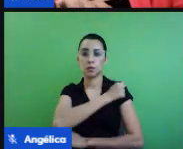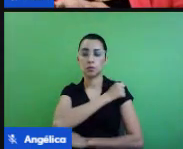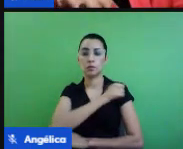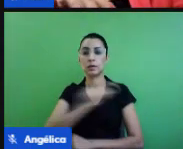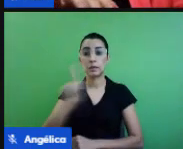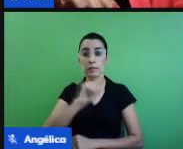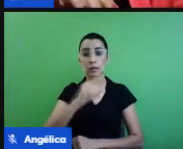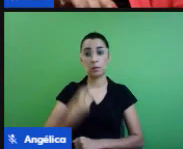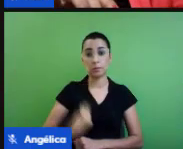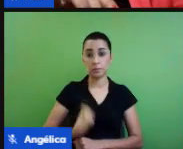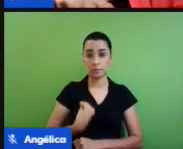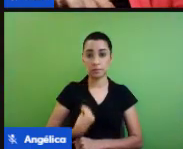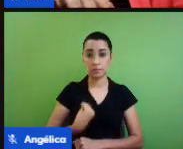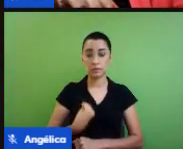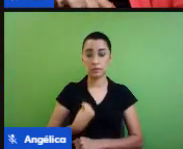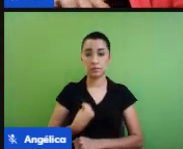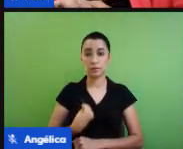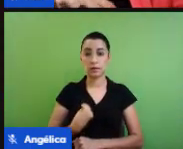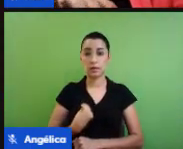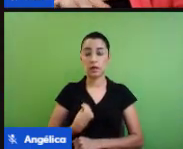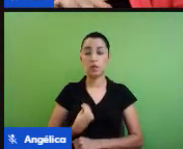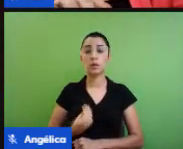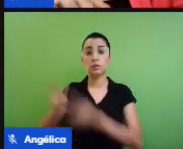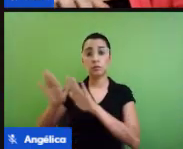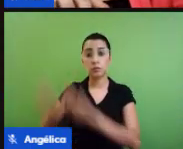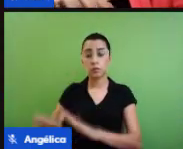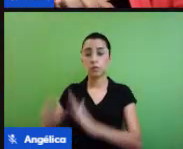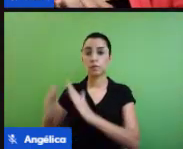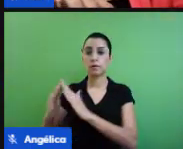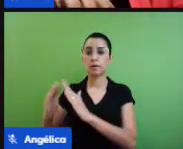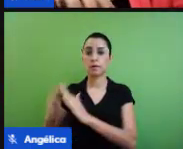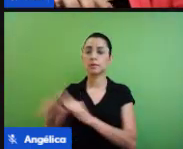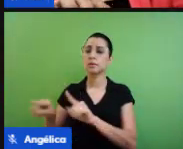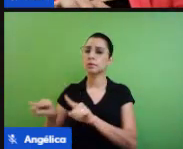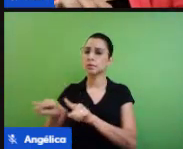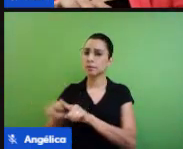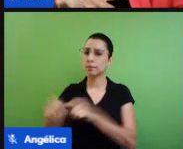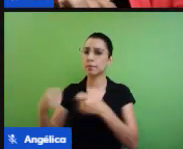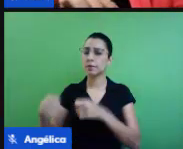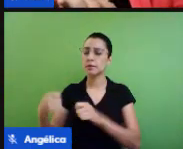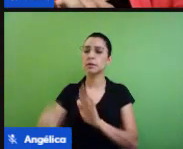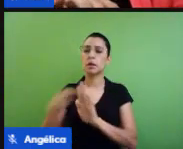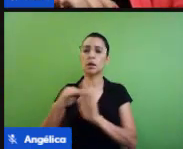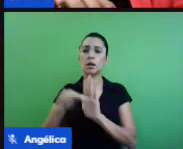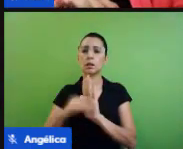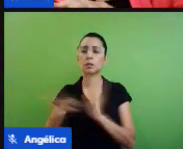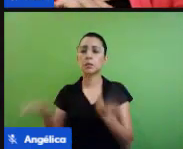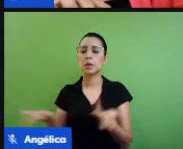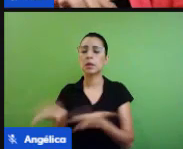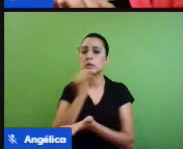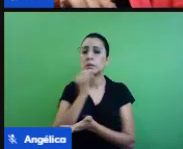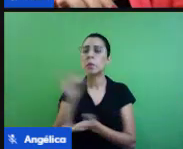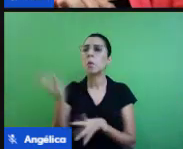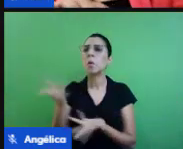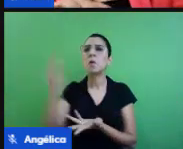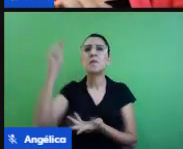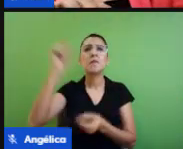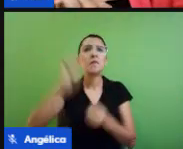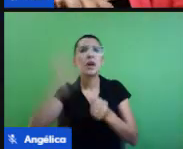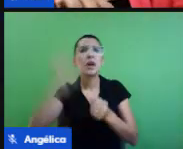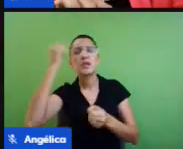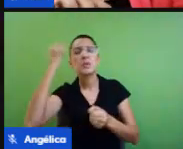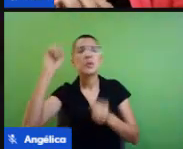também não presencial, não ficar perdido em que fazer naquele dia. Eu sei que tem